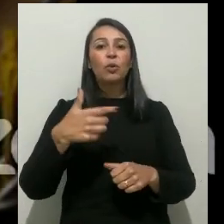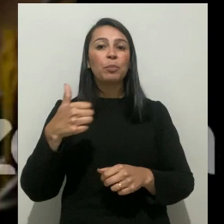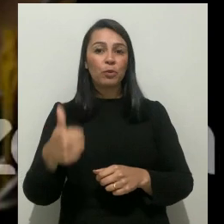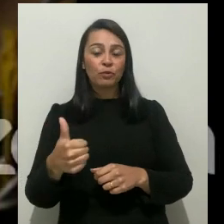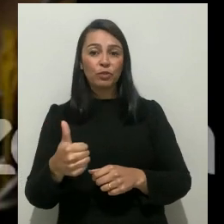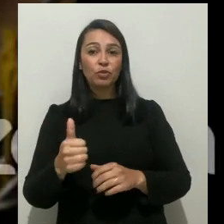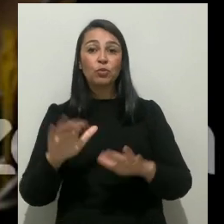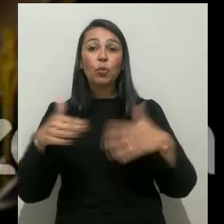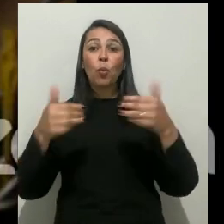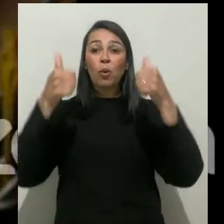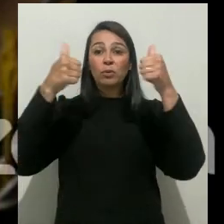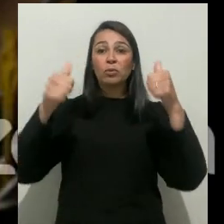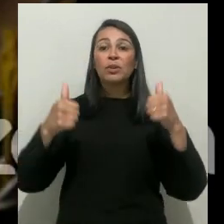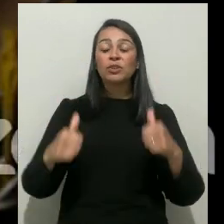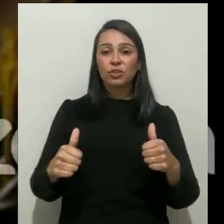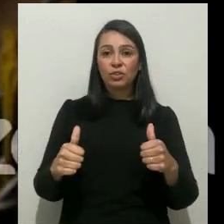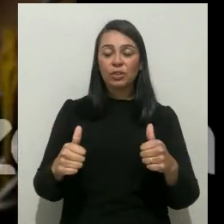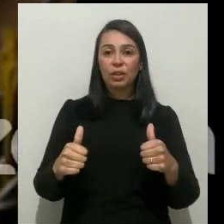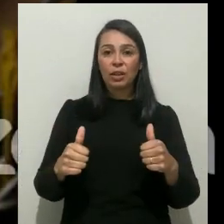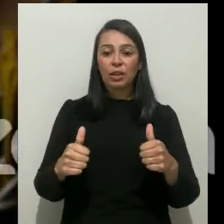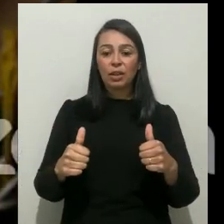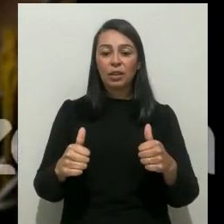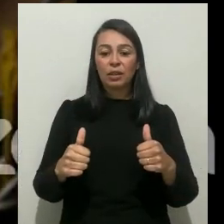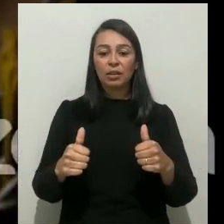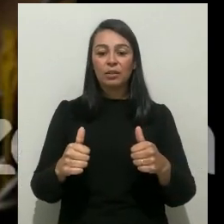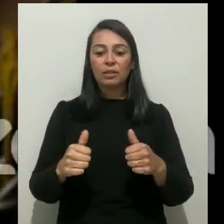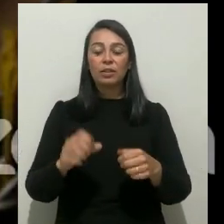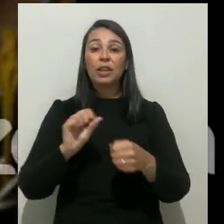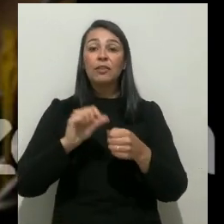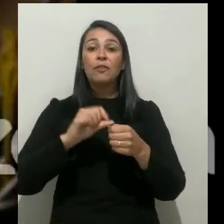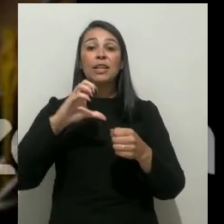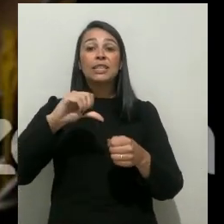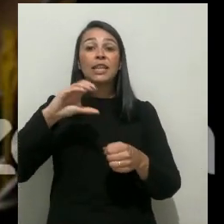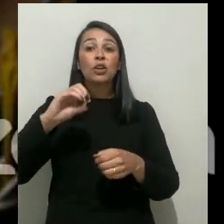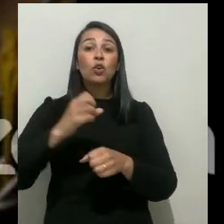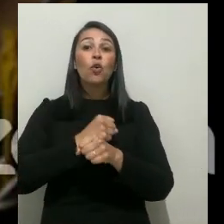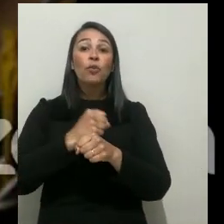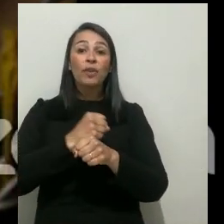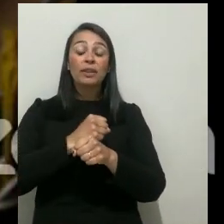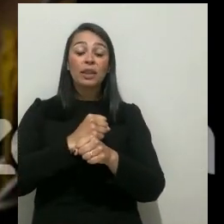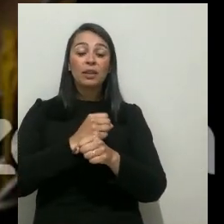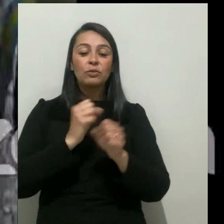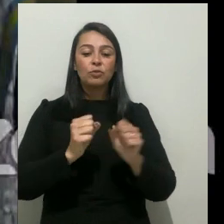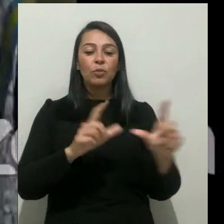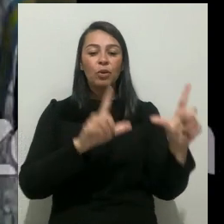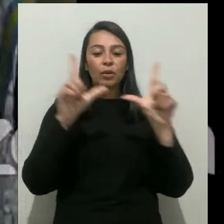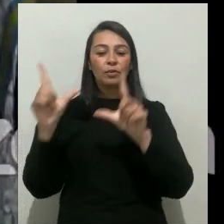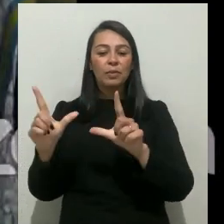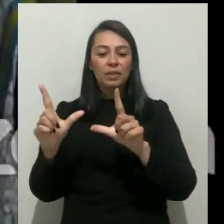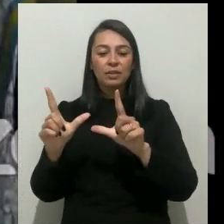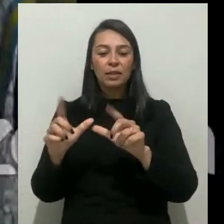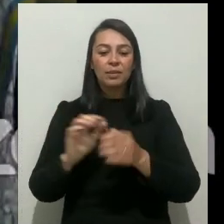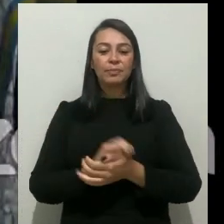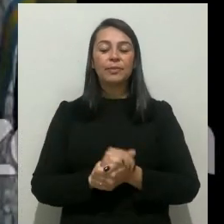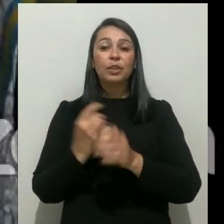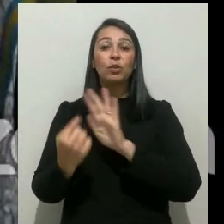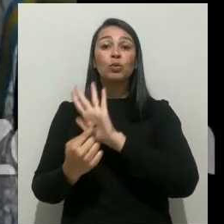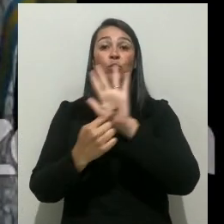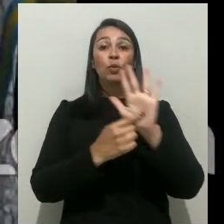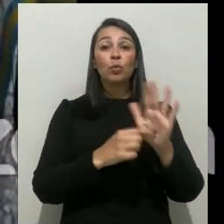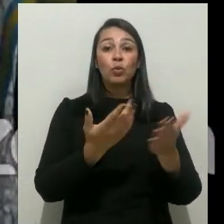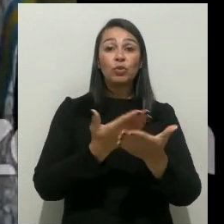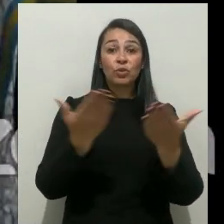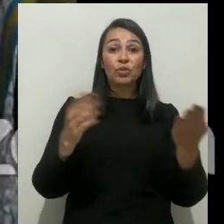2021, quando a estátua estava fazendo 90 anos. Então, pode passar, por favor? Eu trouxe para vocês